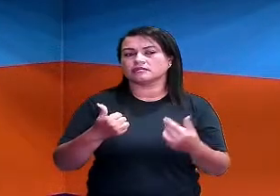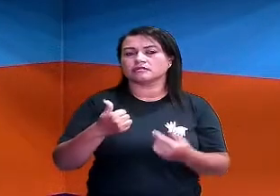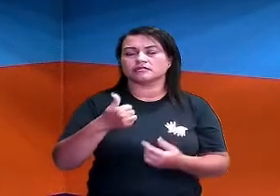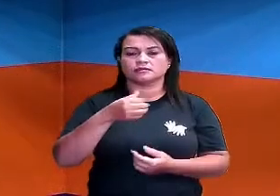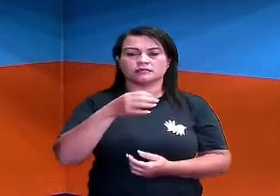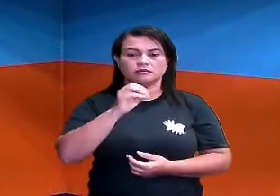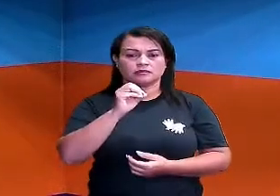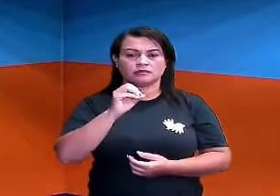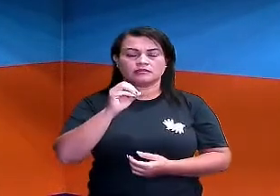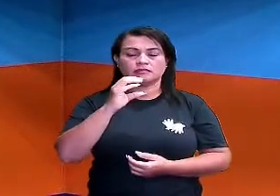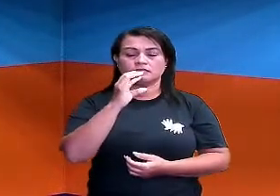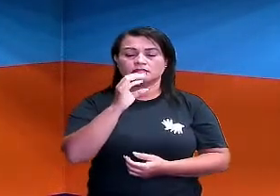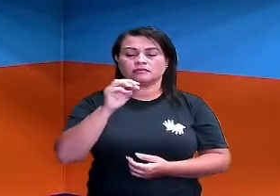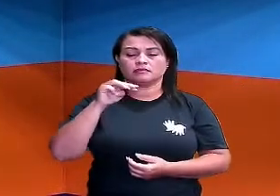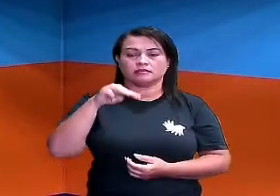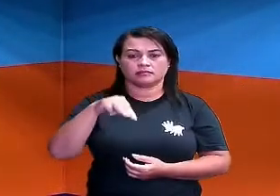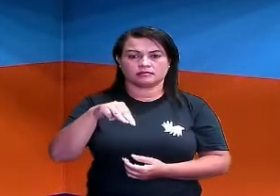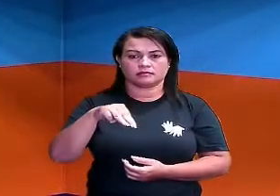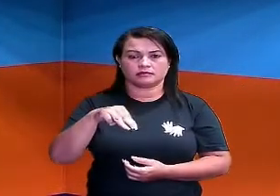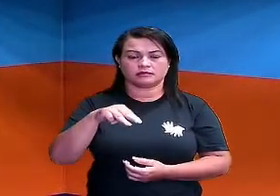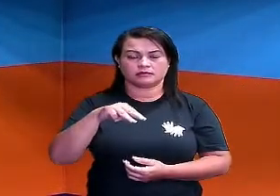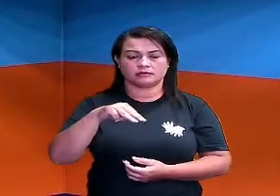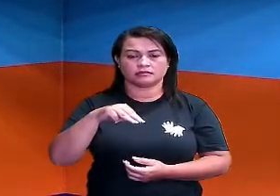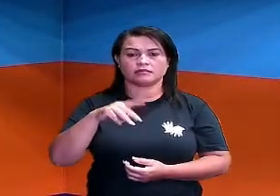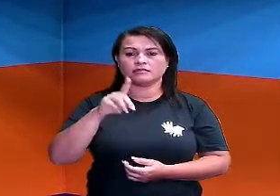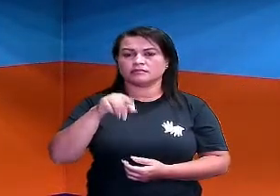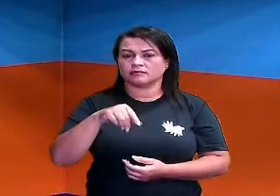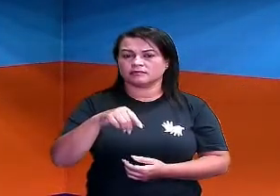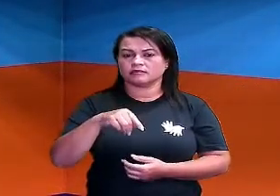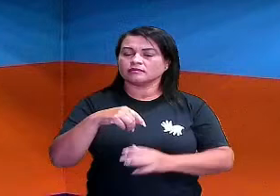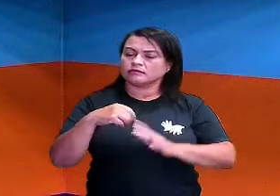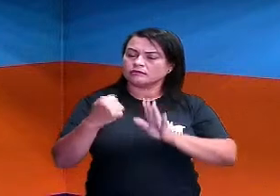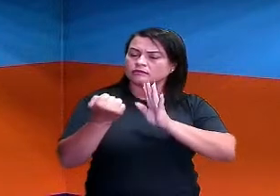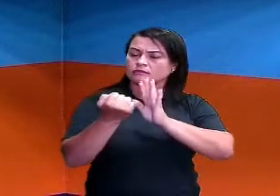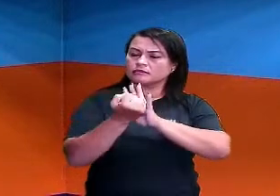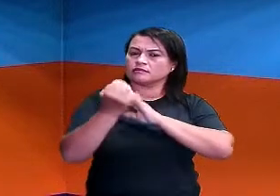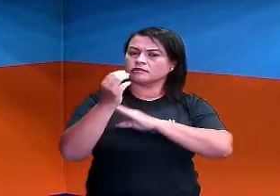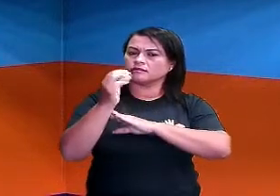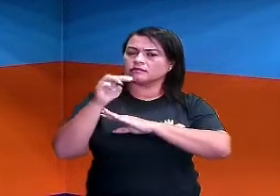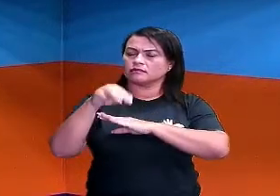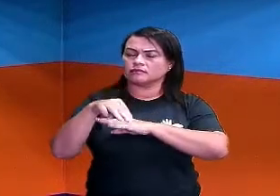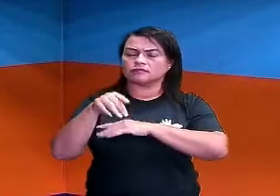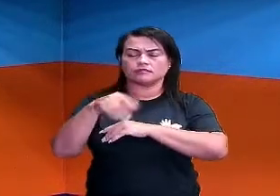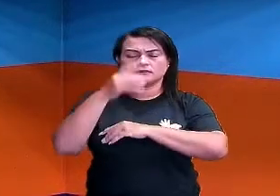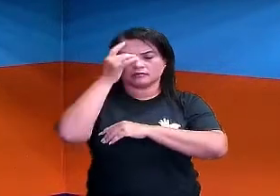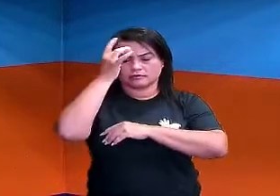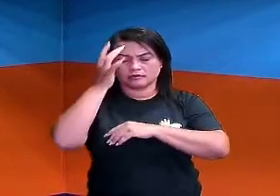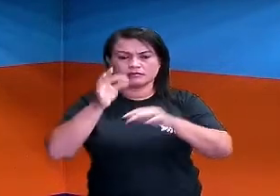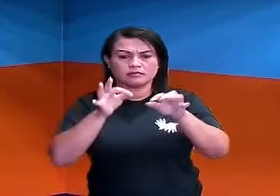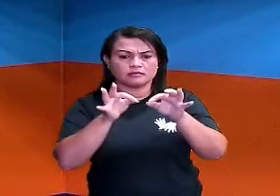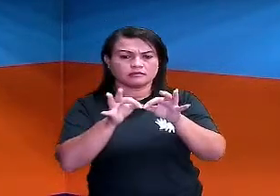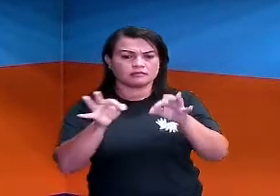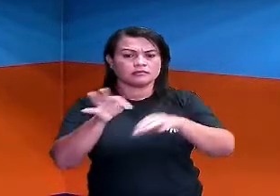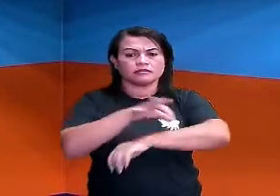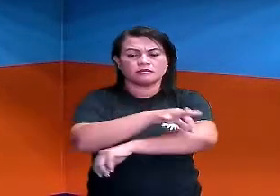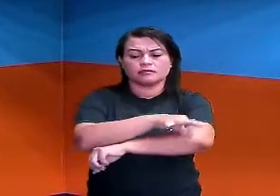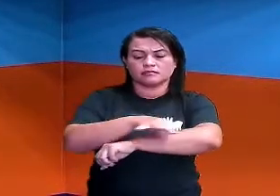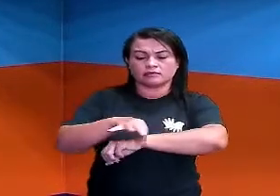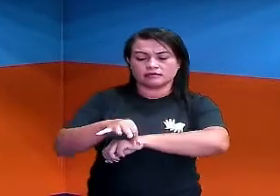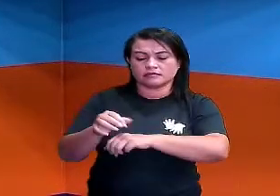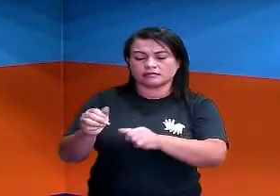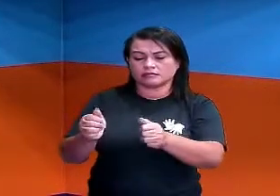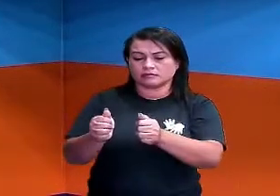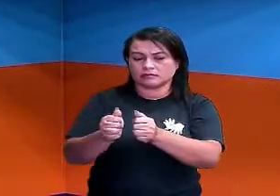tá? Lembra? A sigla de centímetros. Então, é muito fácil. Você pega a régua, põe juntinho do objeto e